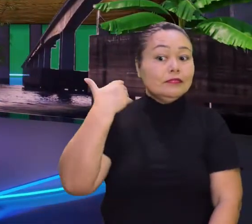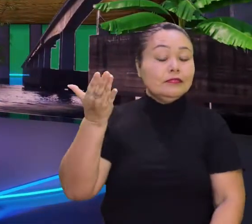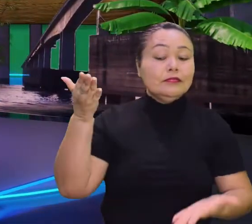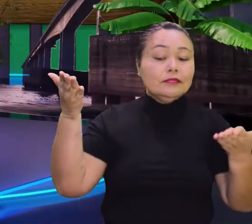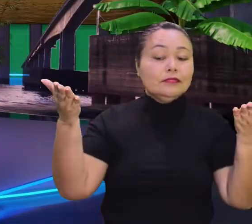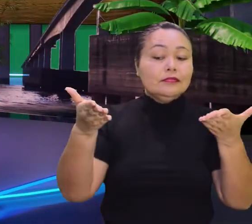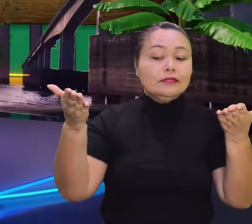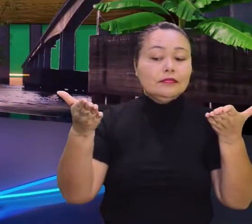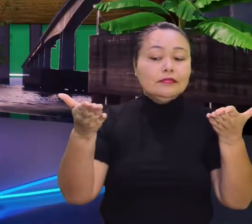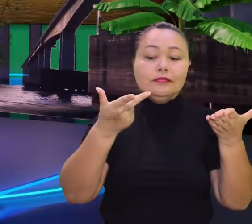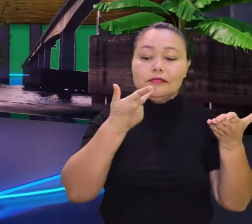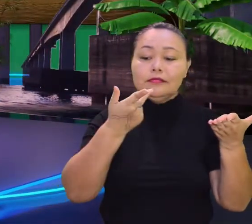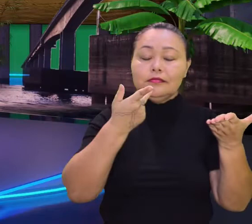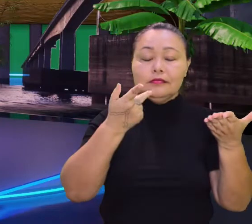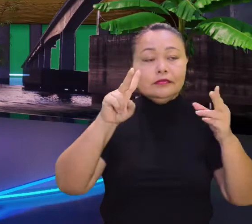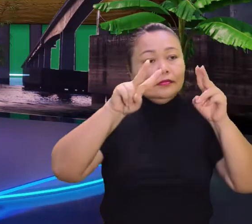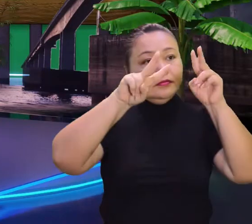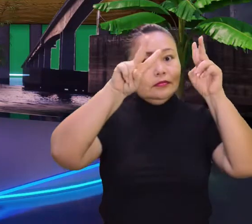gente vai falar sobre